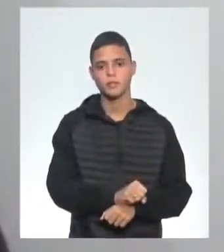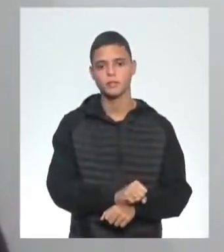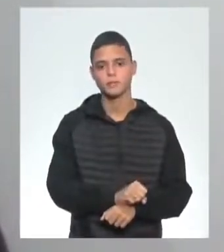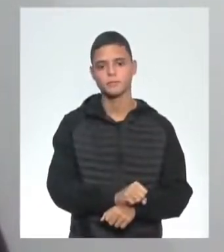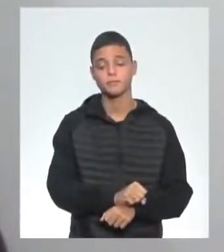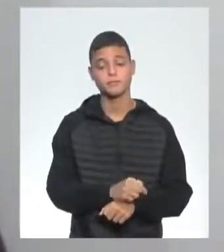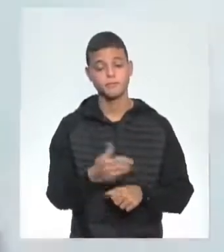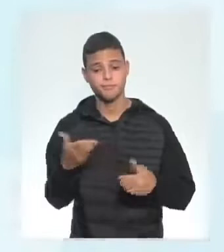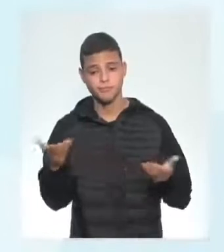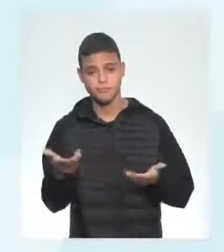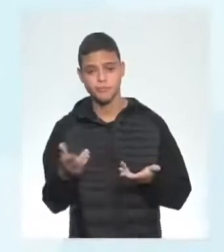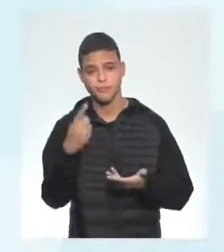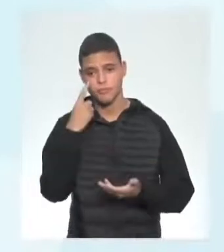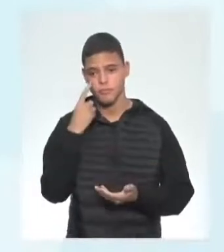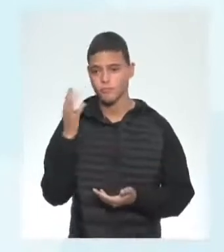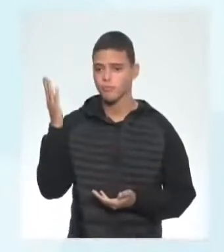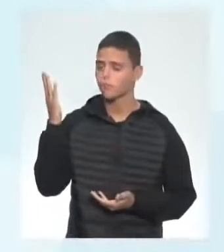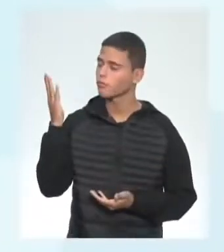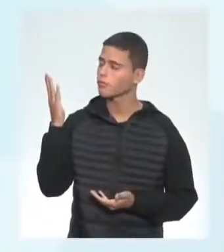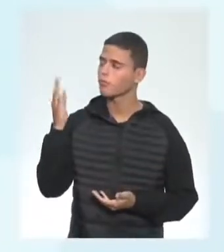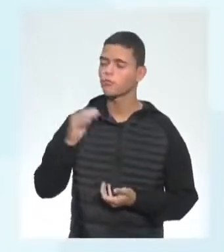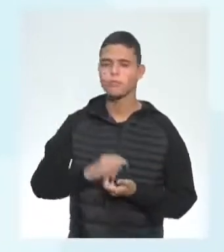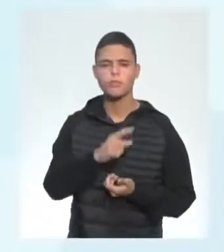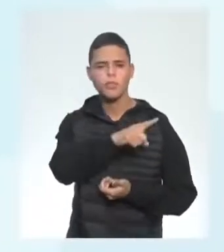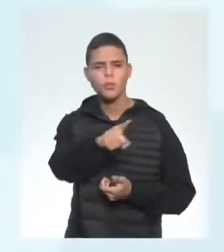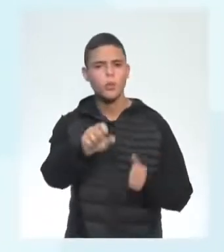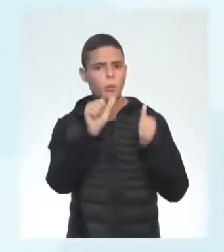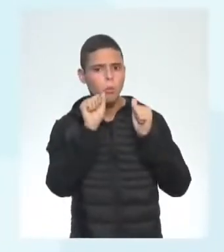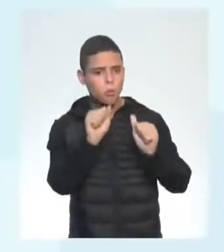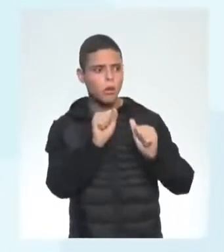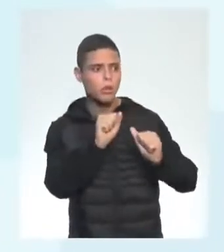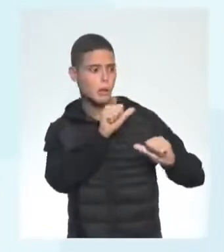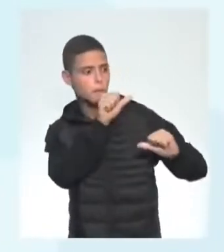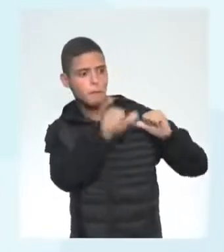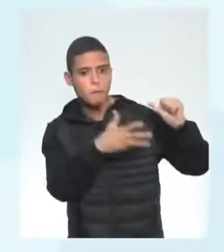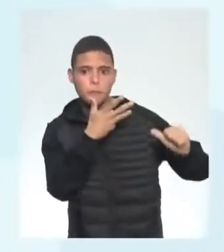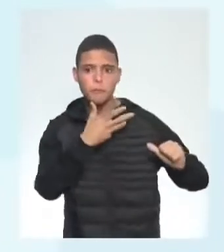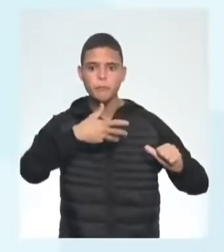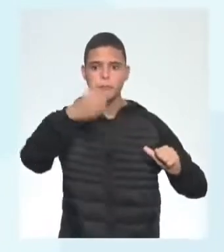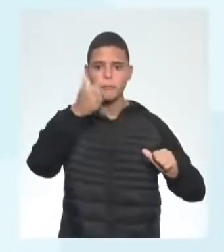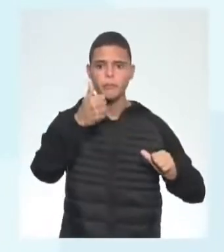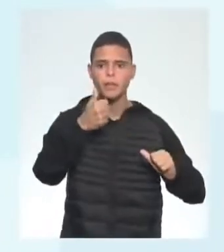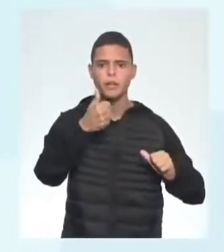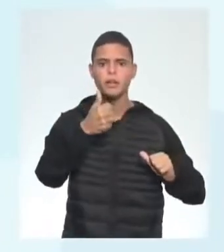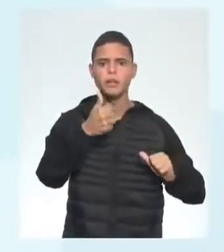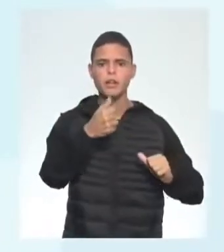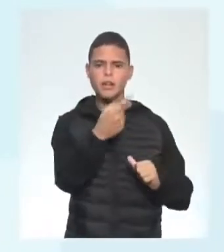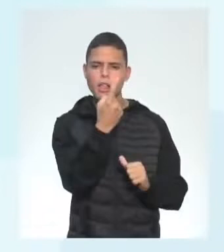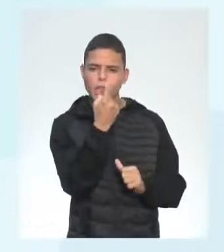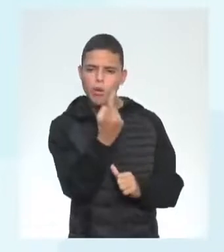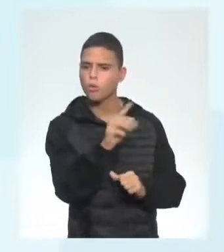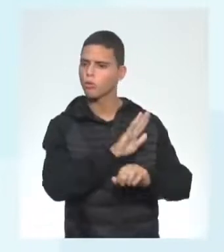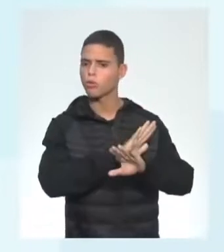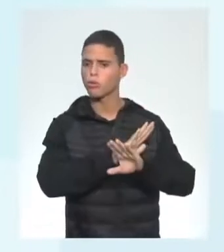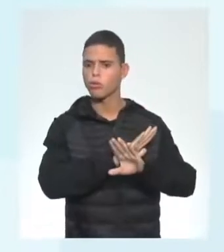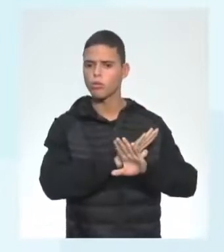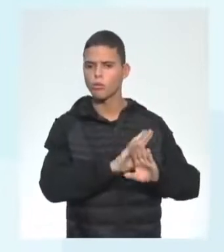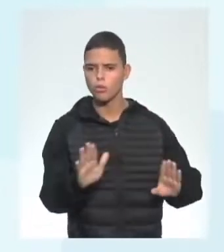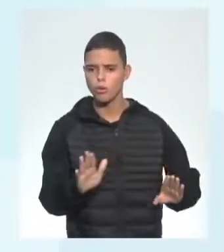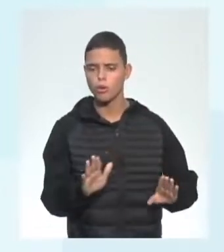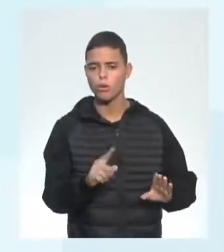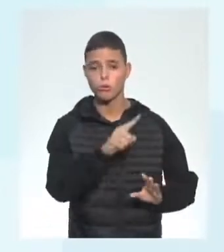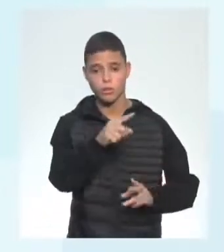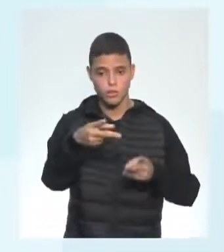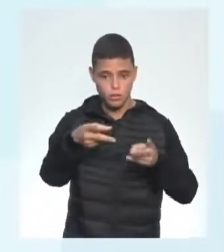hoje na aula. Está na tela. Né? Se você pudesse melhorar a sua cidade, mas em apenas um aspecto. Nossa, que no começo da